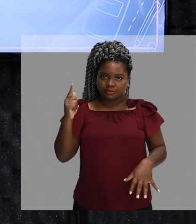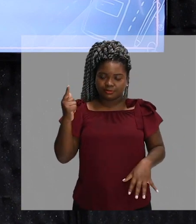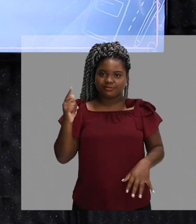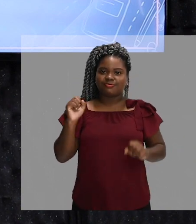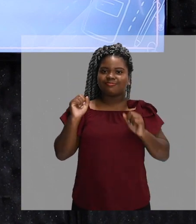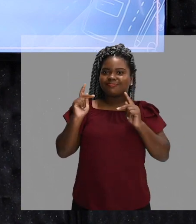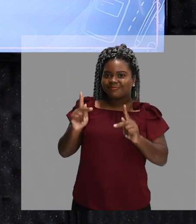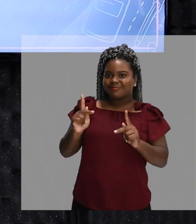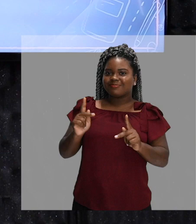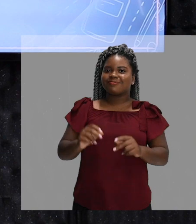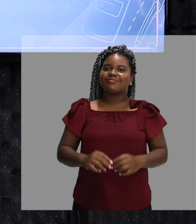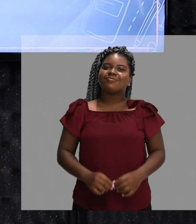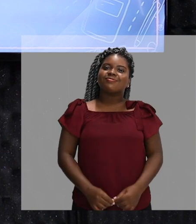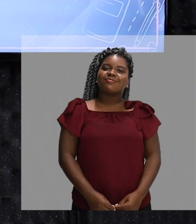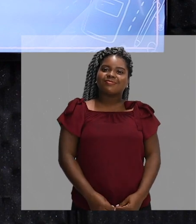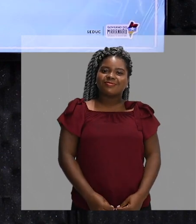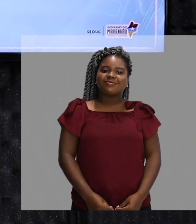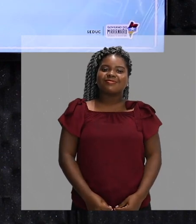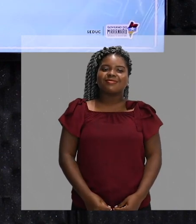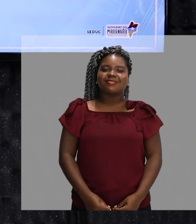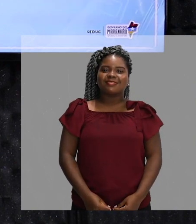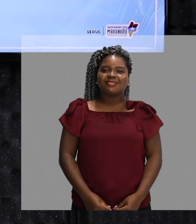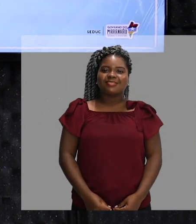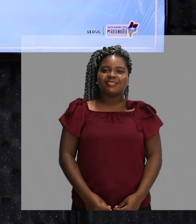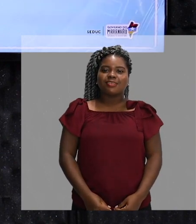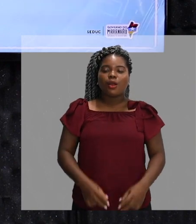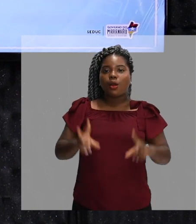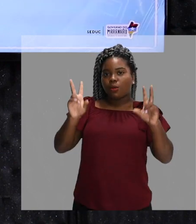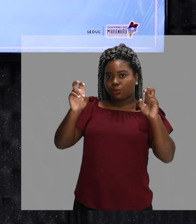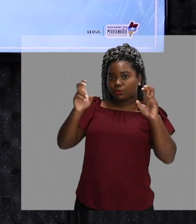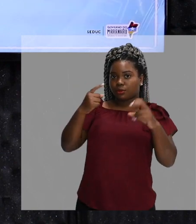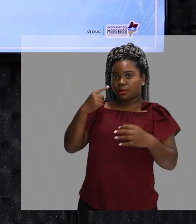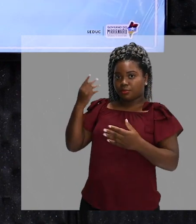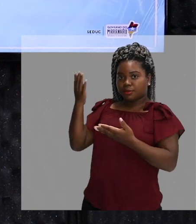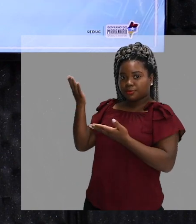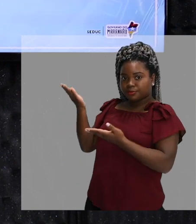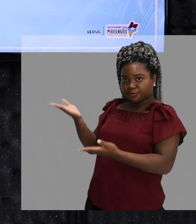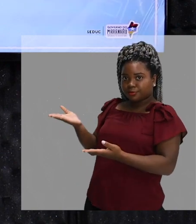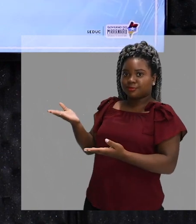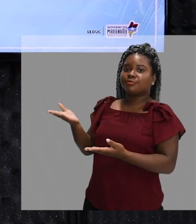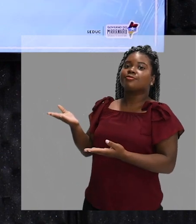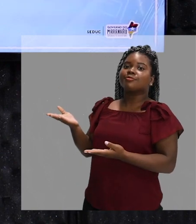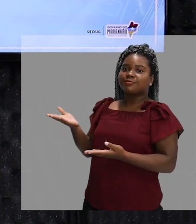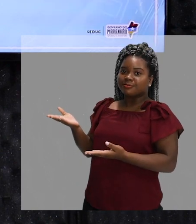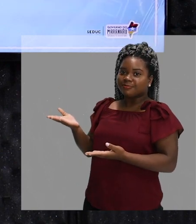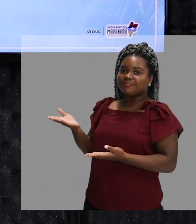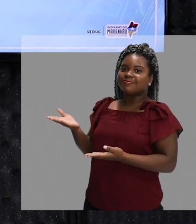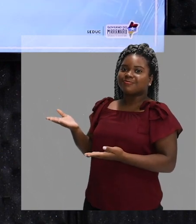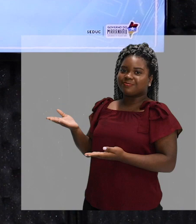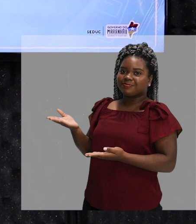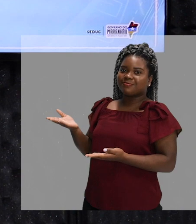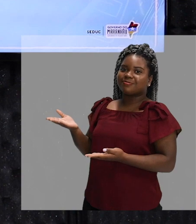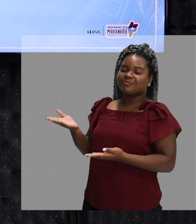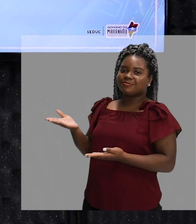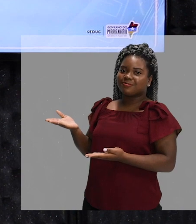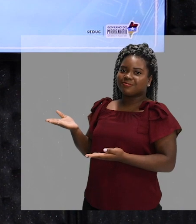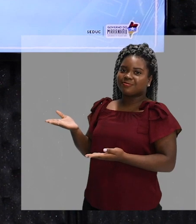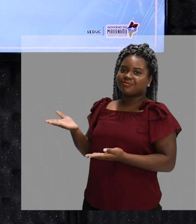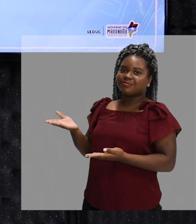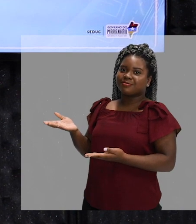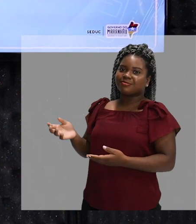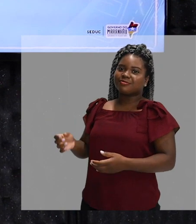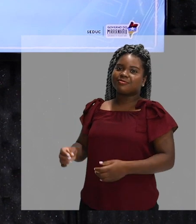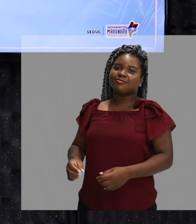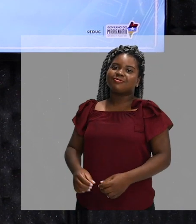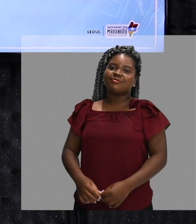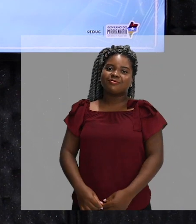vem comigo. Vamos lá? Hoje estudaremos as tecnologias modernas aplicadas à